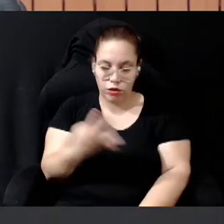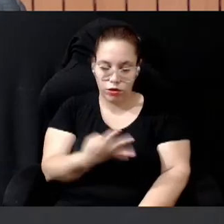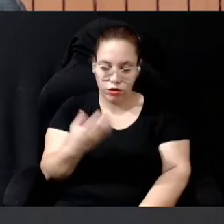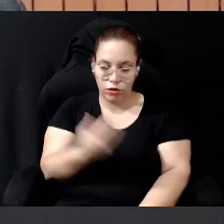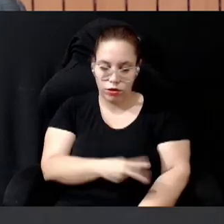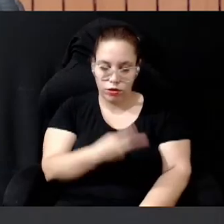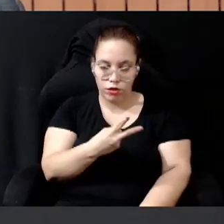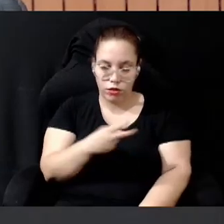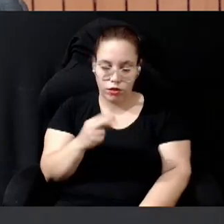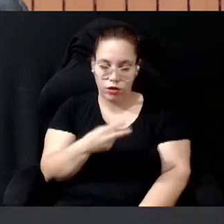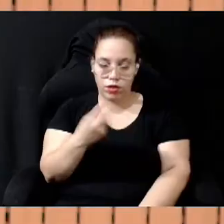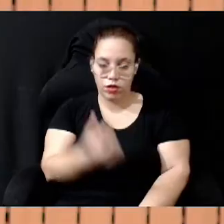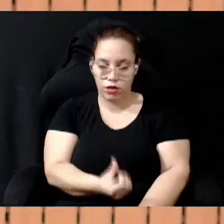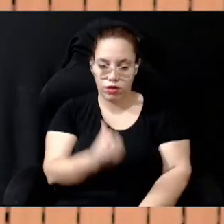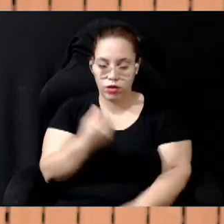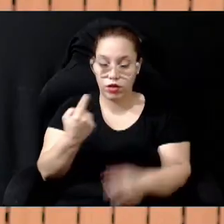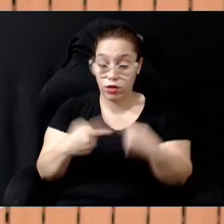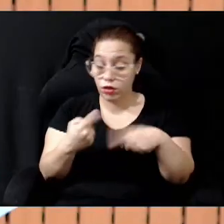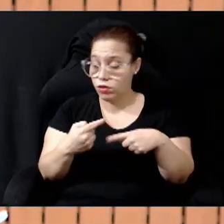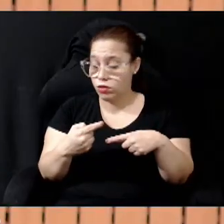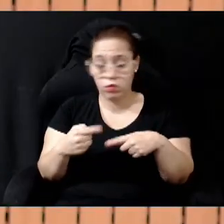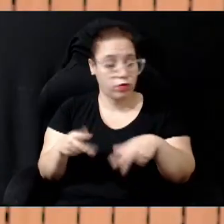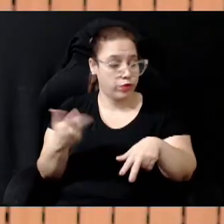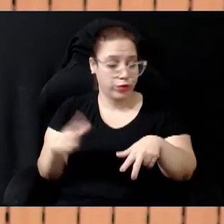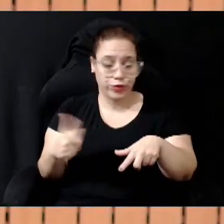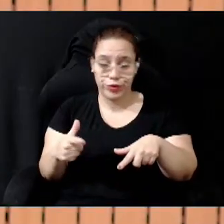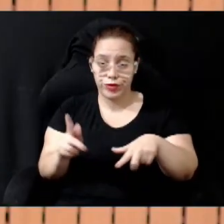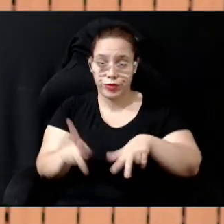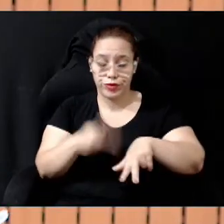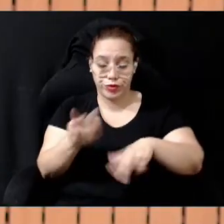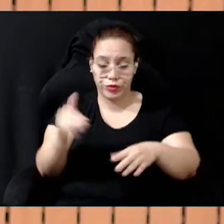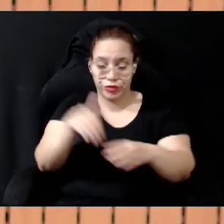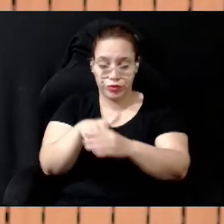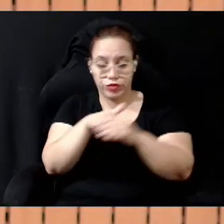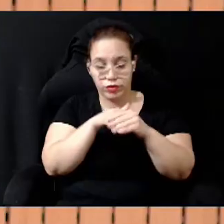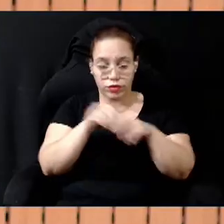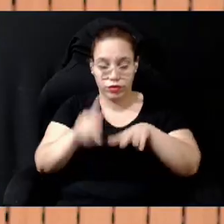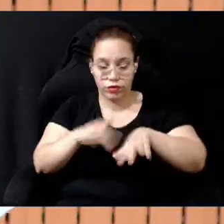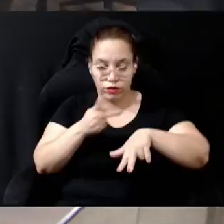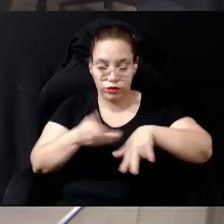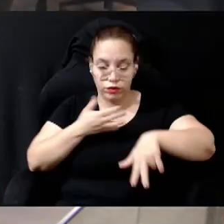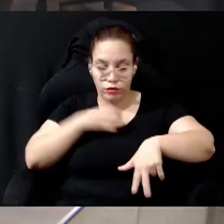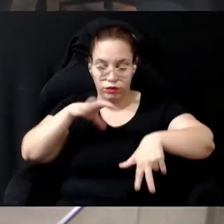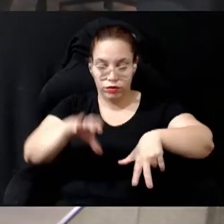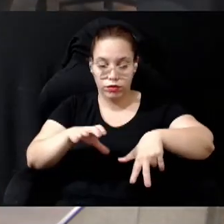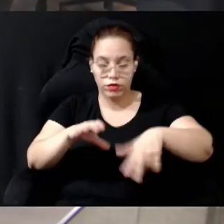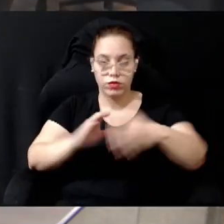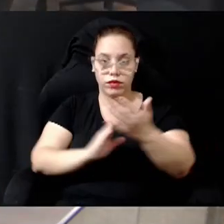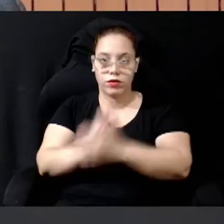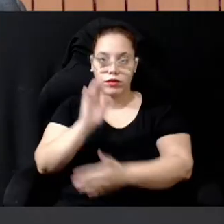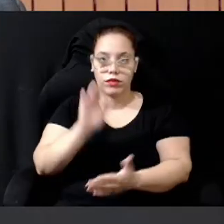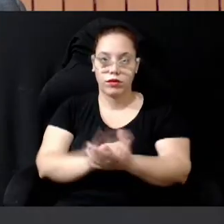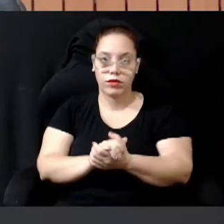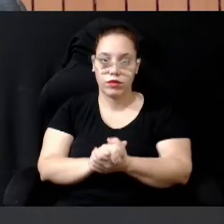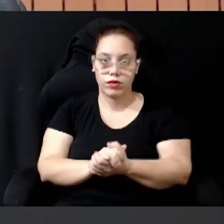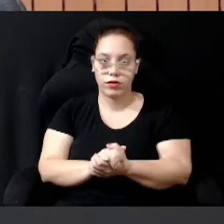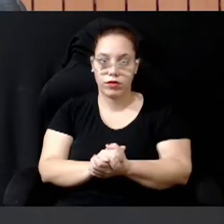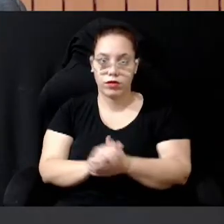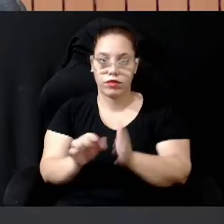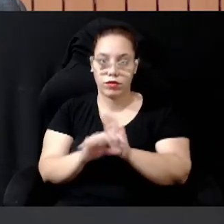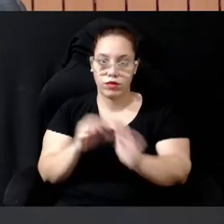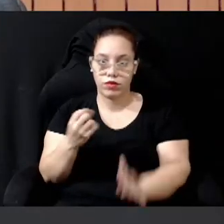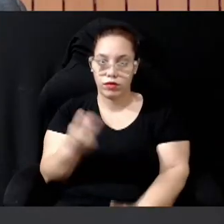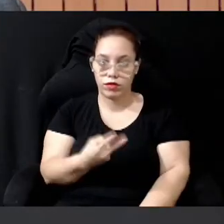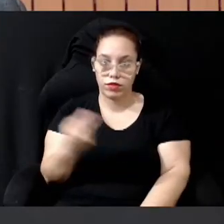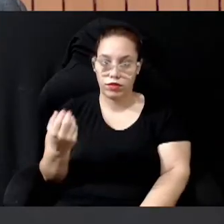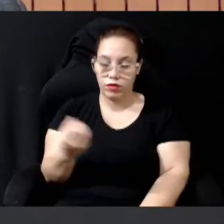242.226. Em discussão, não havendo vereador a discutir, em votação. Vereadores favoráveis permaneçam como estão. Aprovado. Requerimento 2.218,